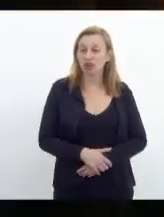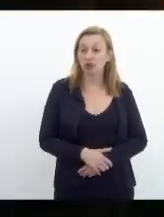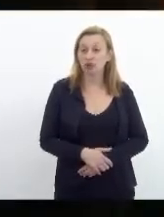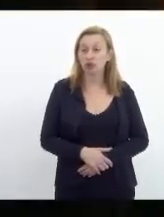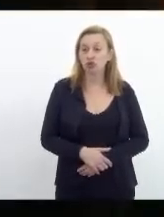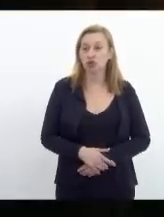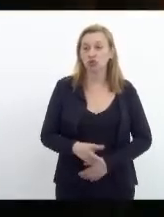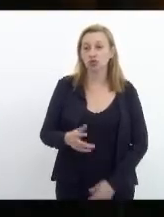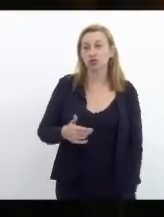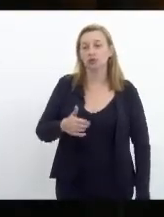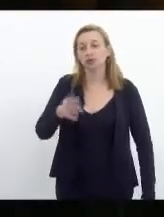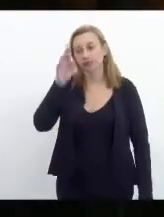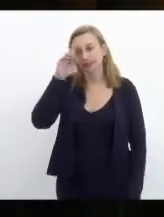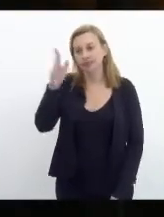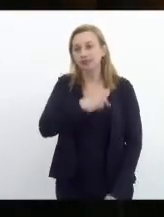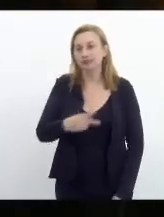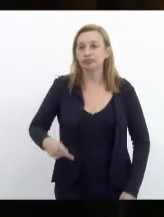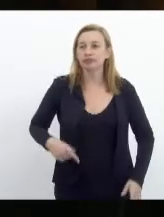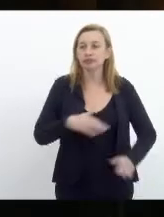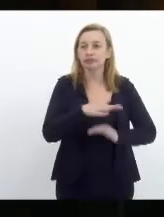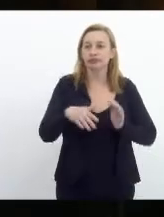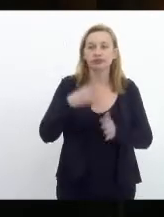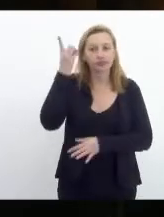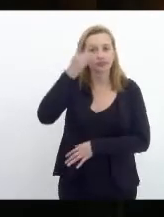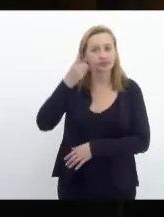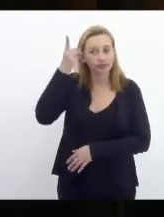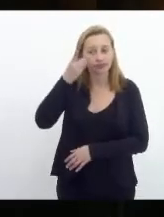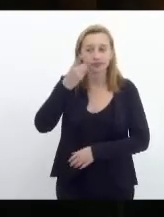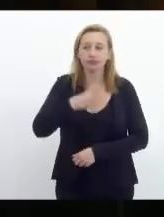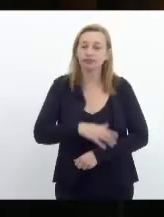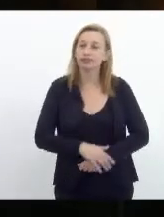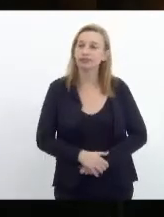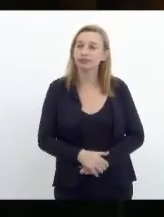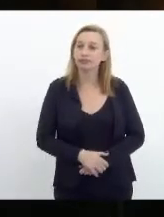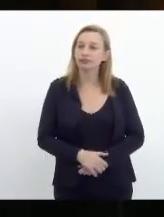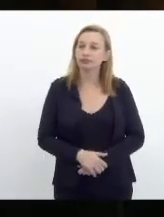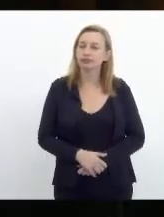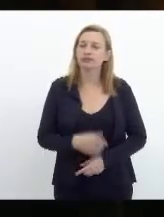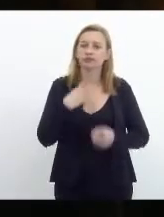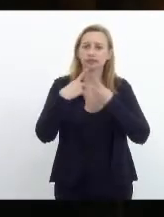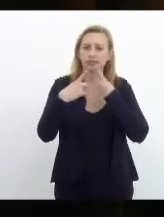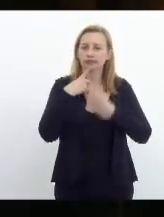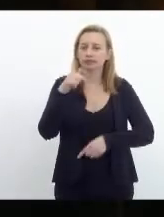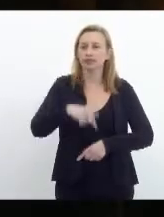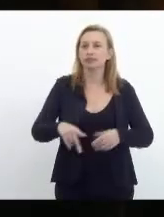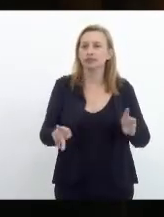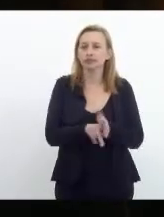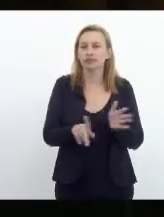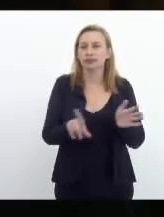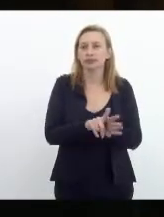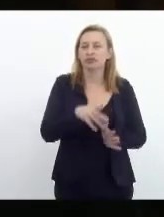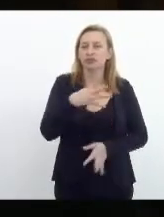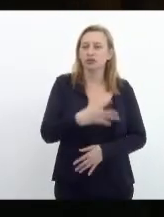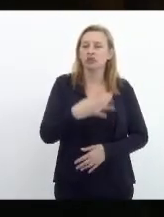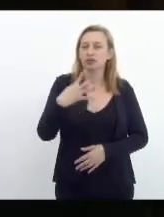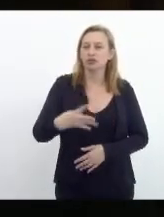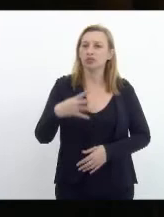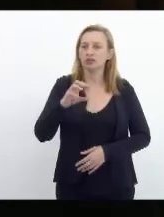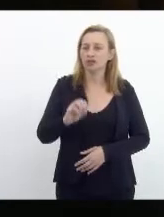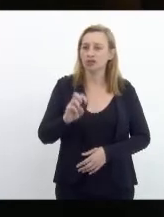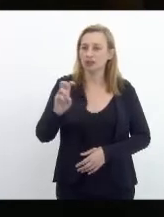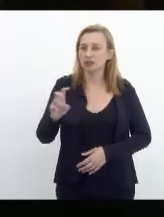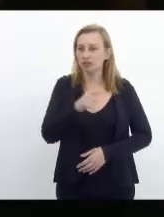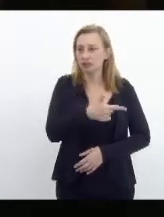Senhor presidente, senhoras deputadas, senhores deputados, estamos discutindo aqui o projeto de lei 4405